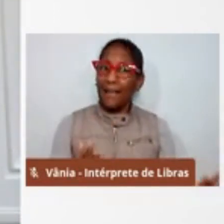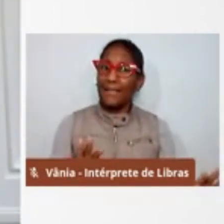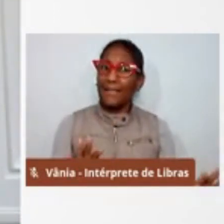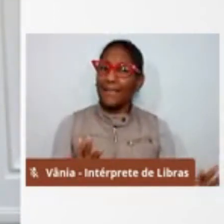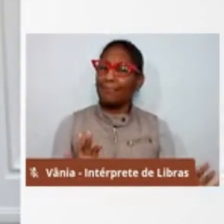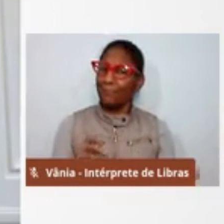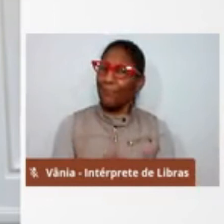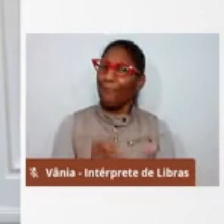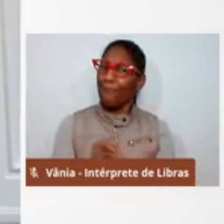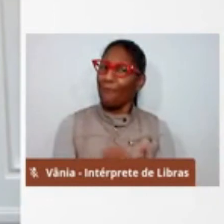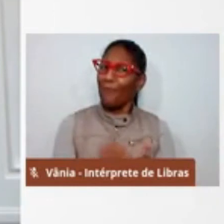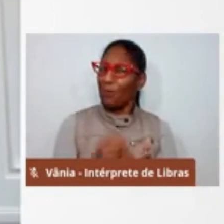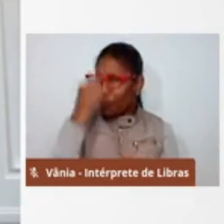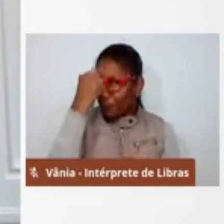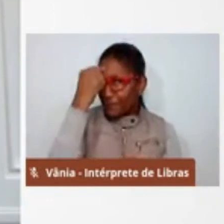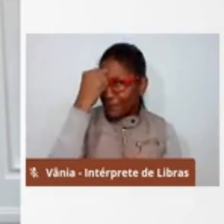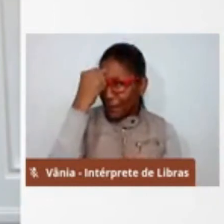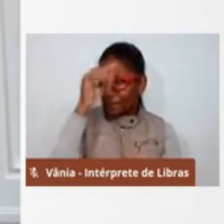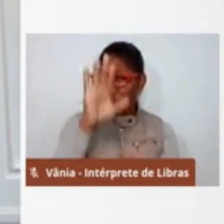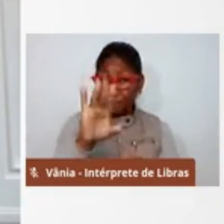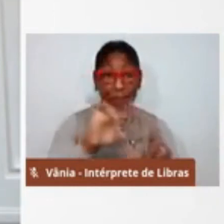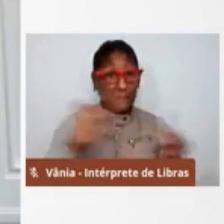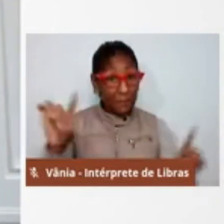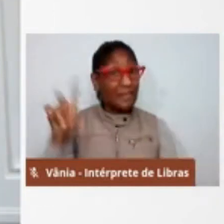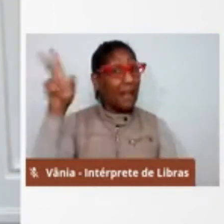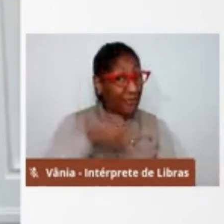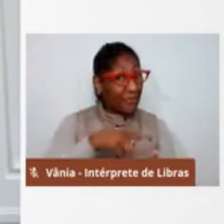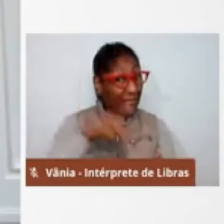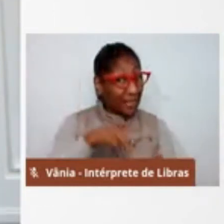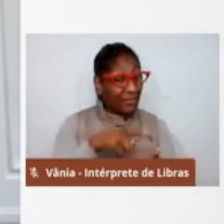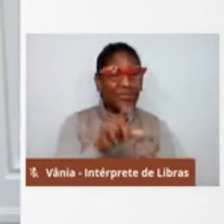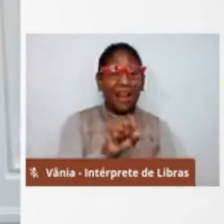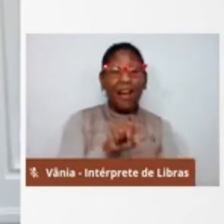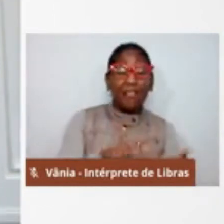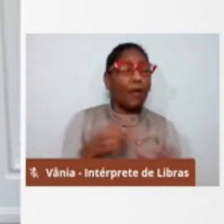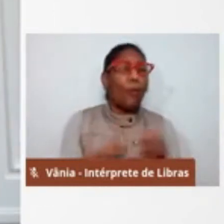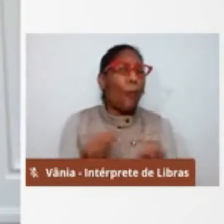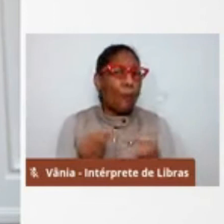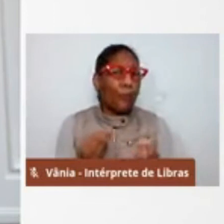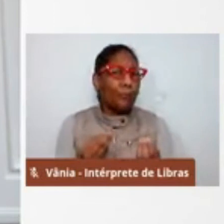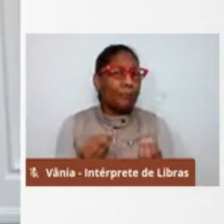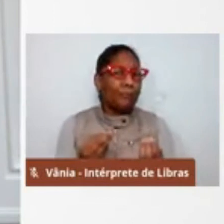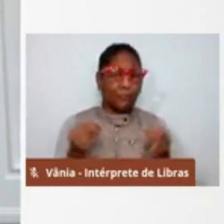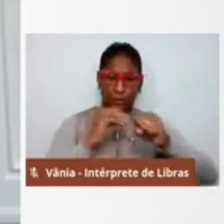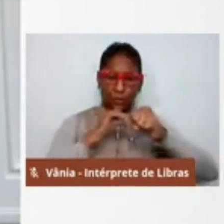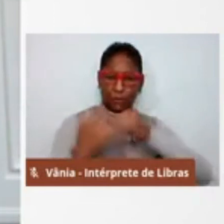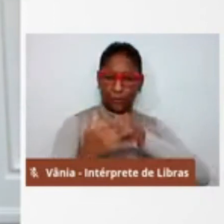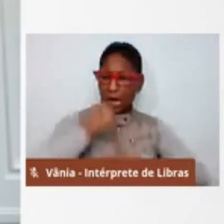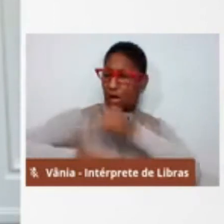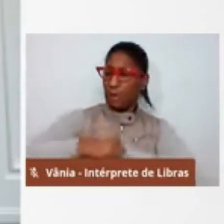razoáveis. A grande verdade, né, a gente não tem como analisar, não teve Covid, não teve coronavírus no ano